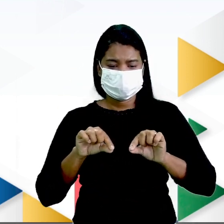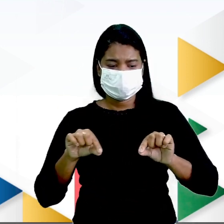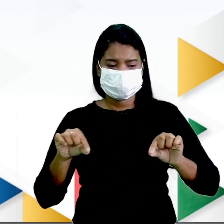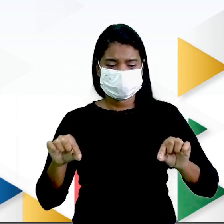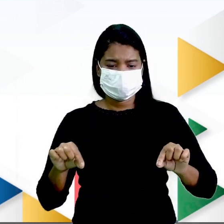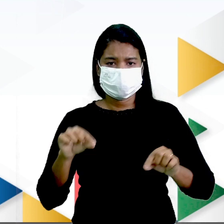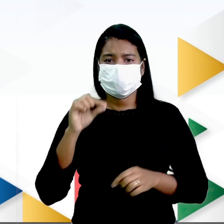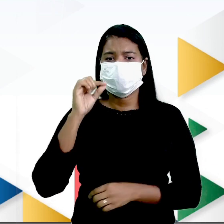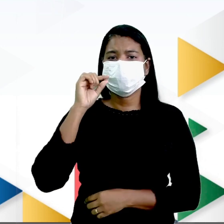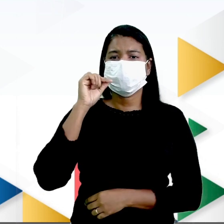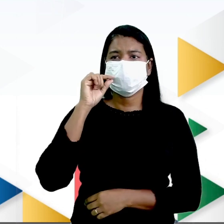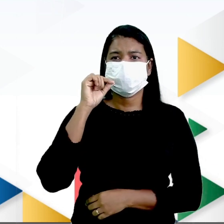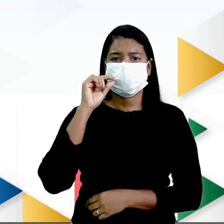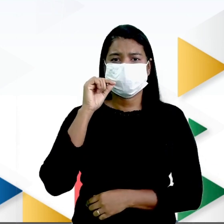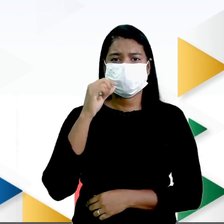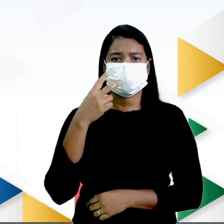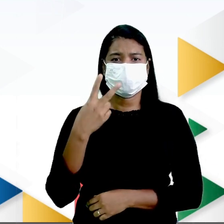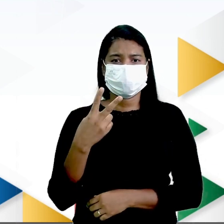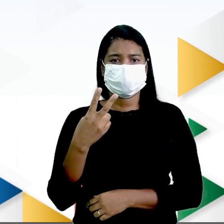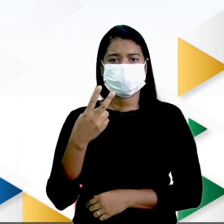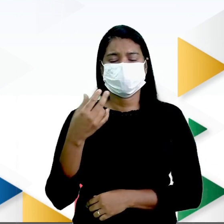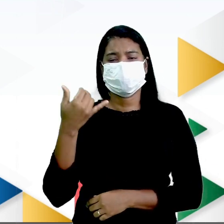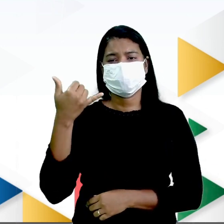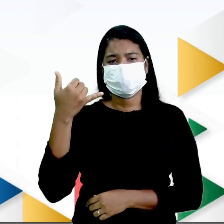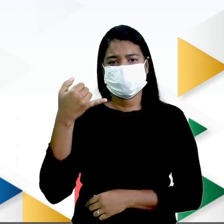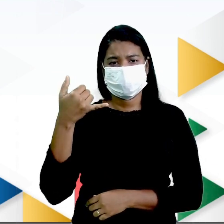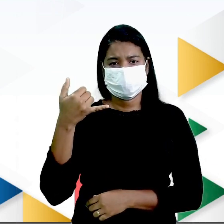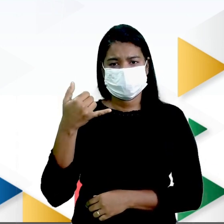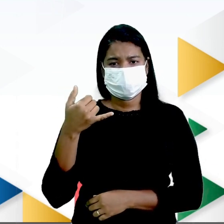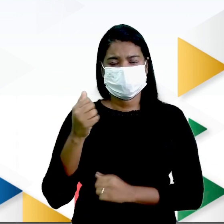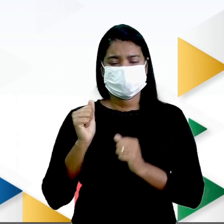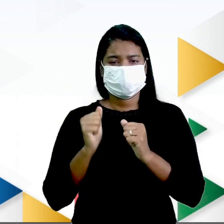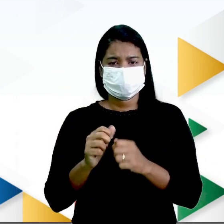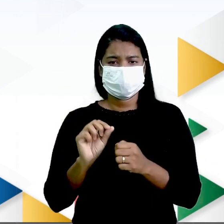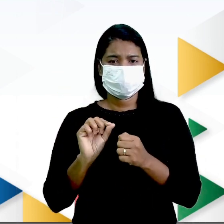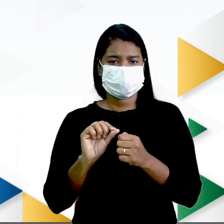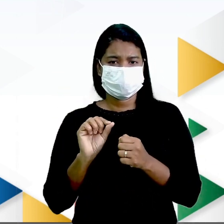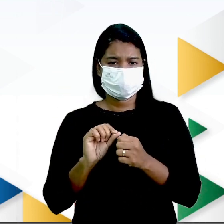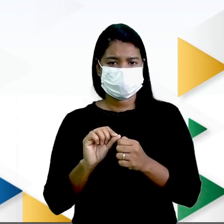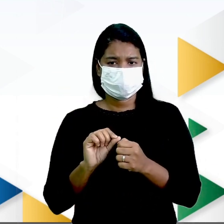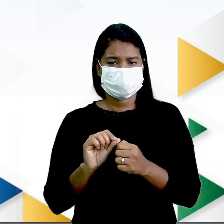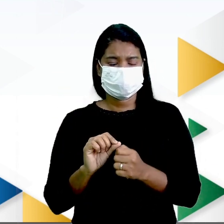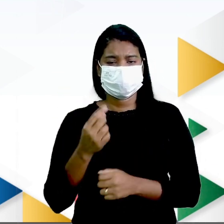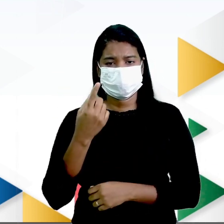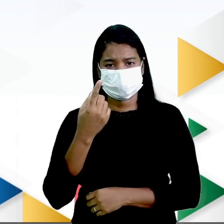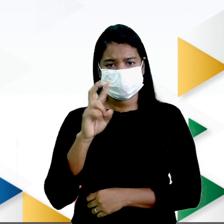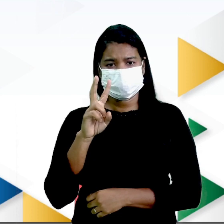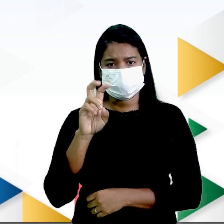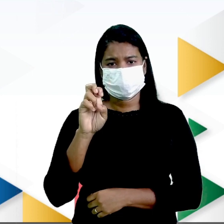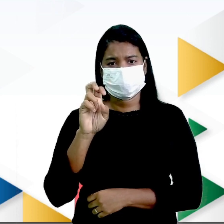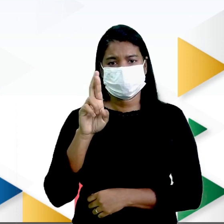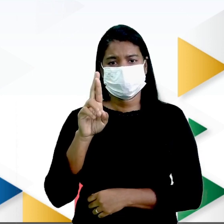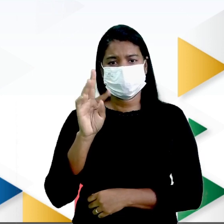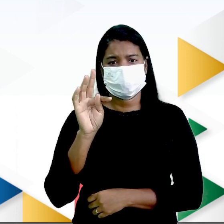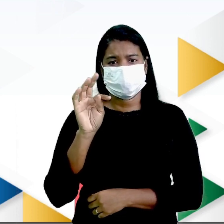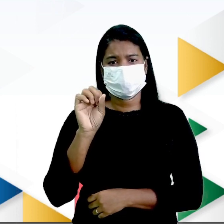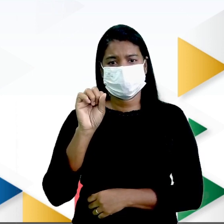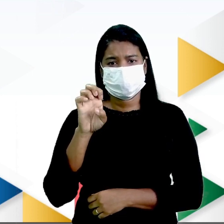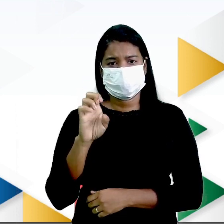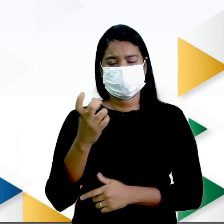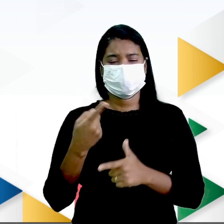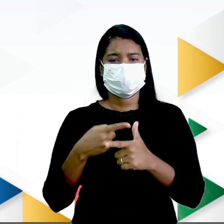lápis ou de 2 canetas para poder fazer exatamente isso. Ó. Pega um vértice, esse daí, ó, e